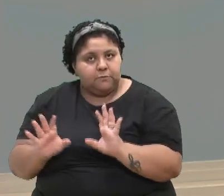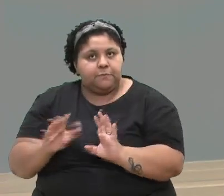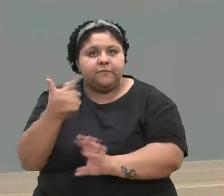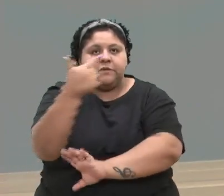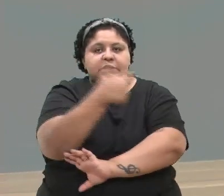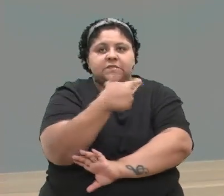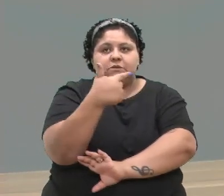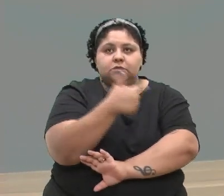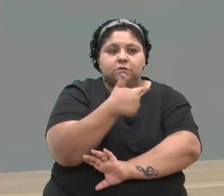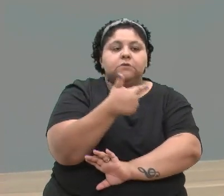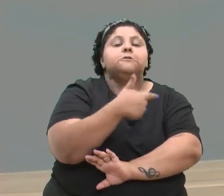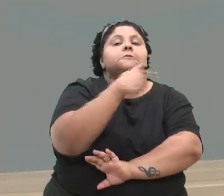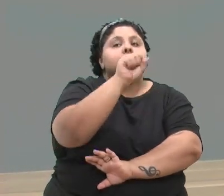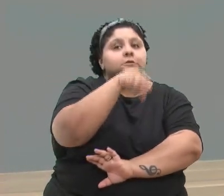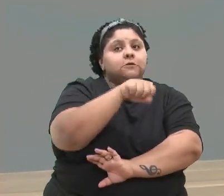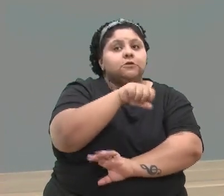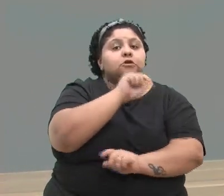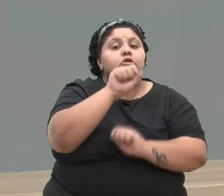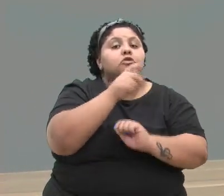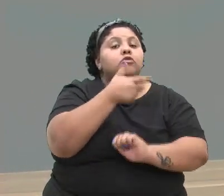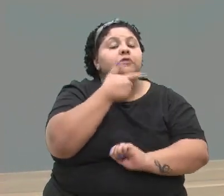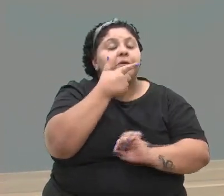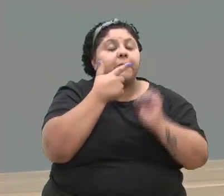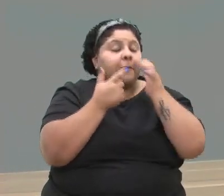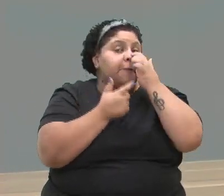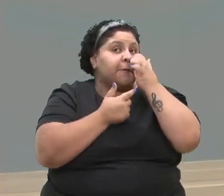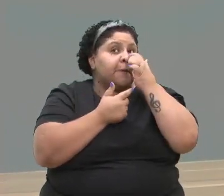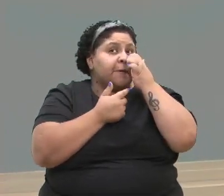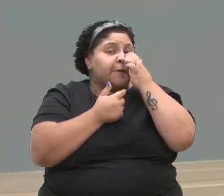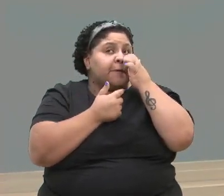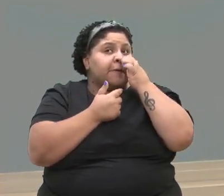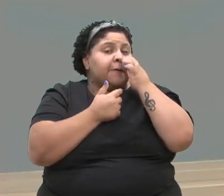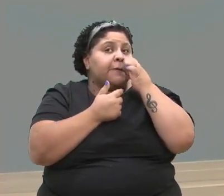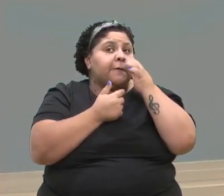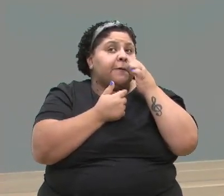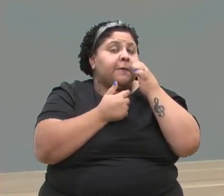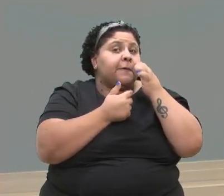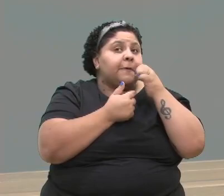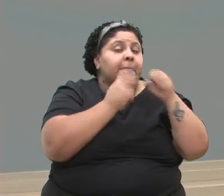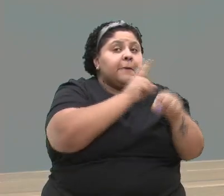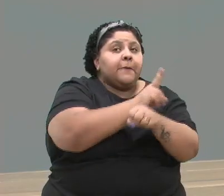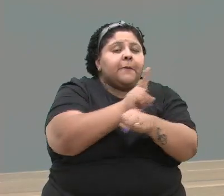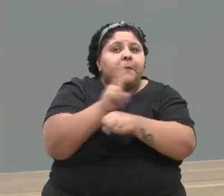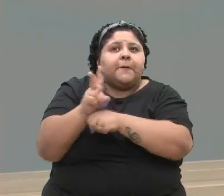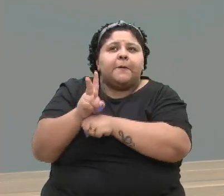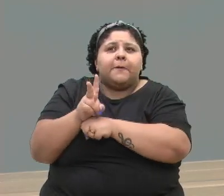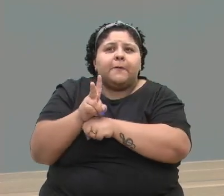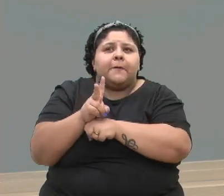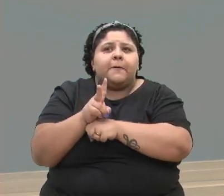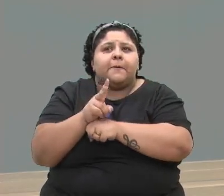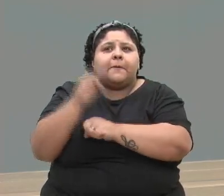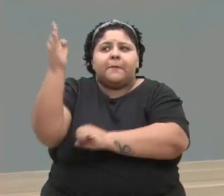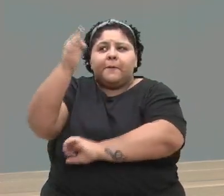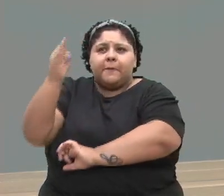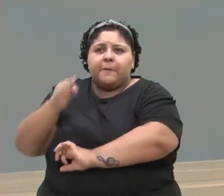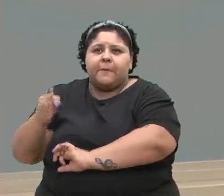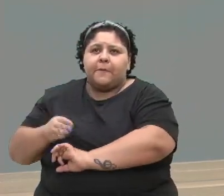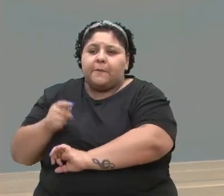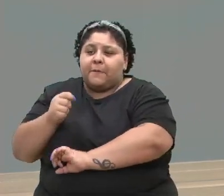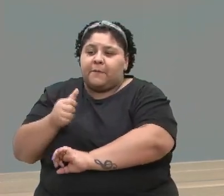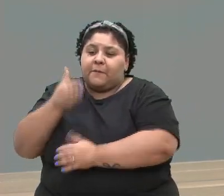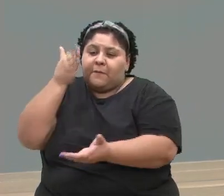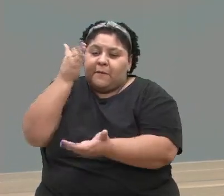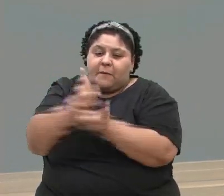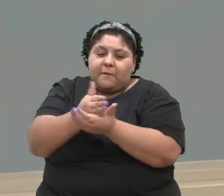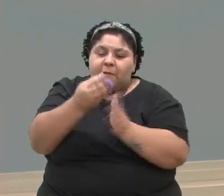Segundo, sim, o que falam aqui? A Auditoria Cidadã da Dívida destaca que no Brasil, quase metade